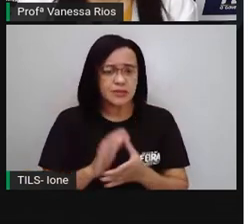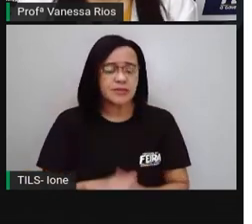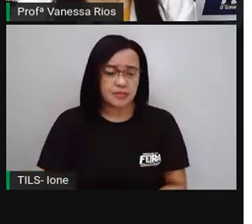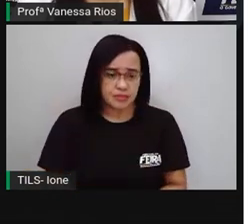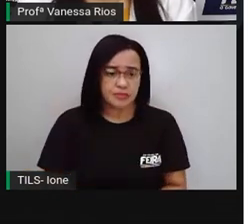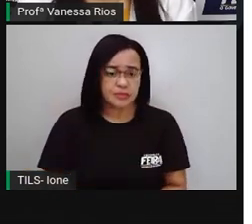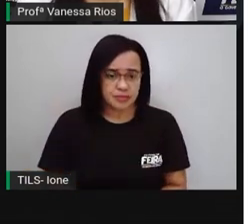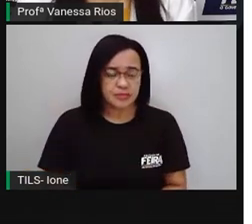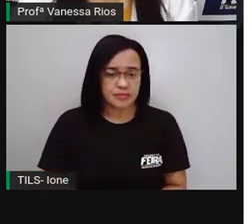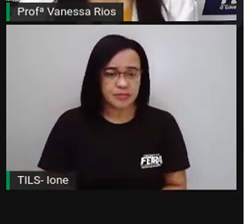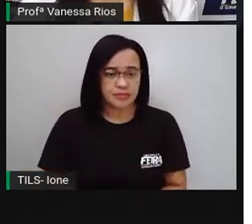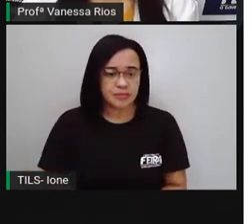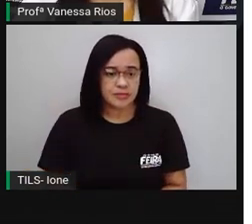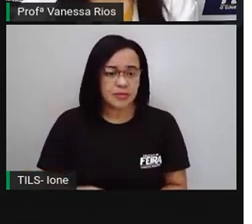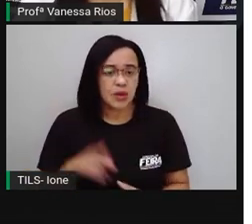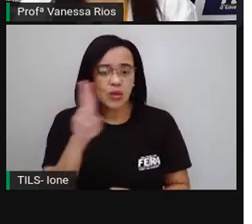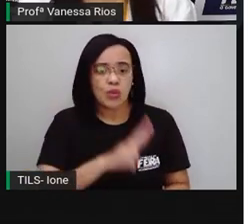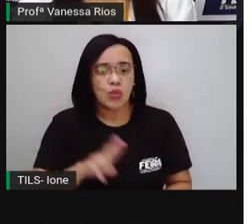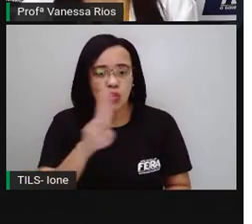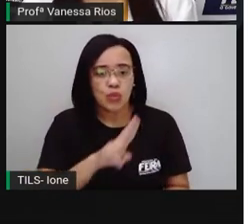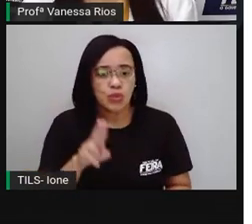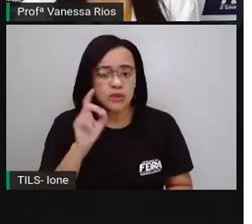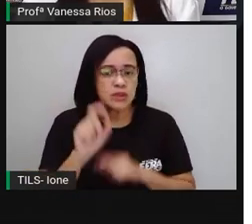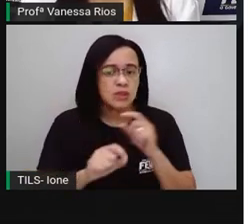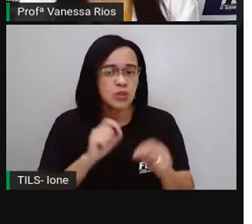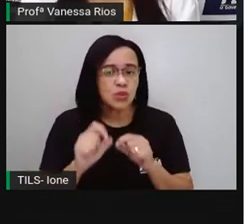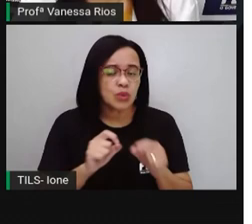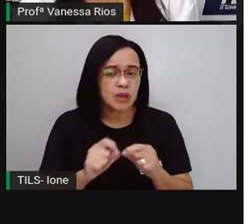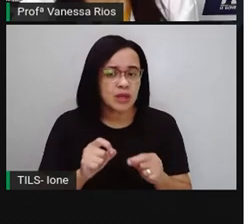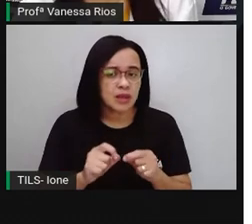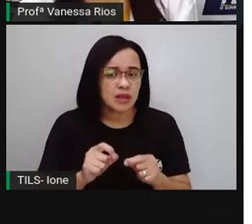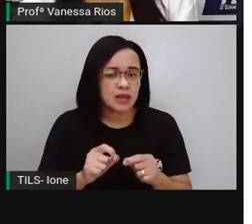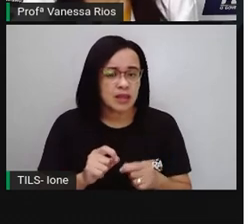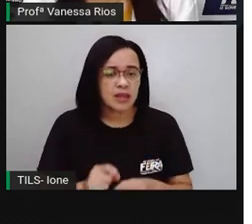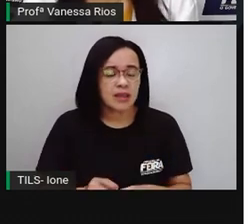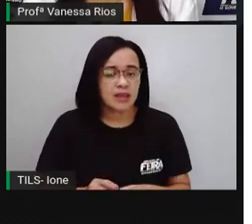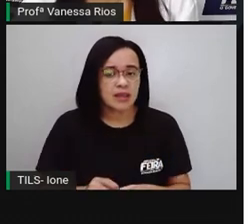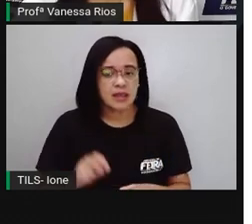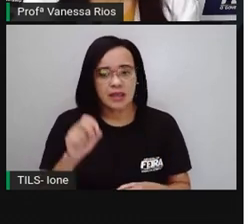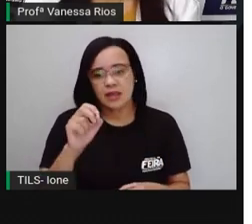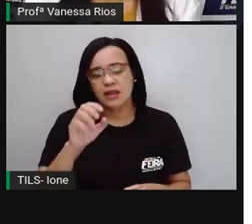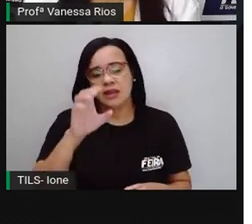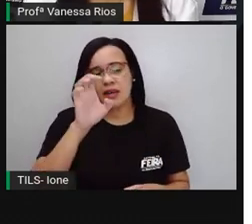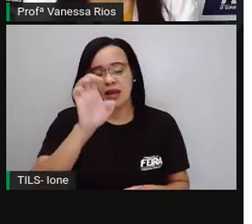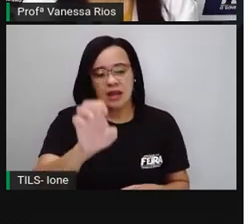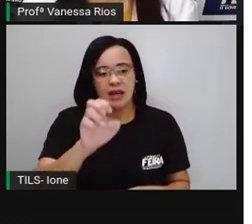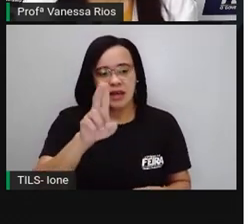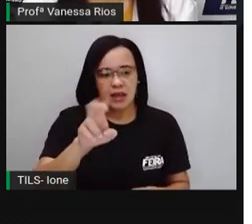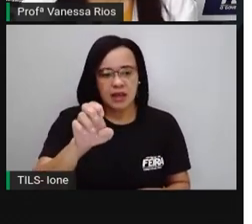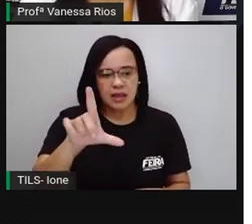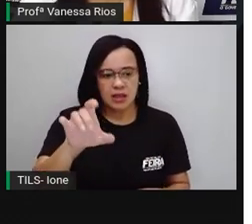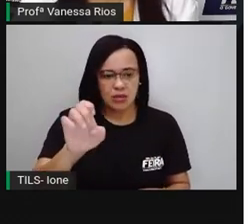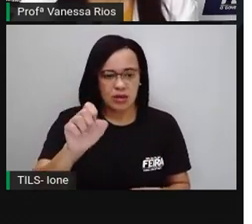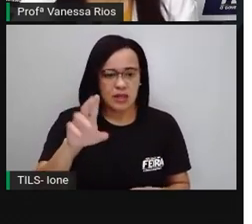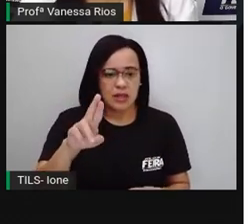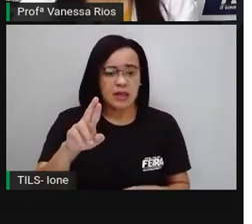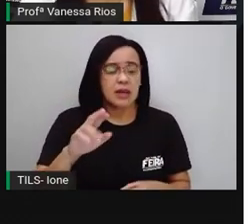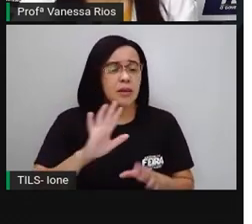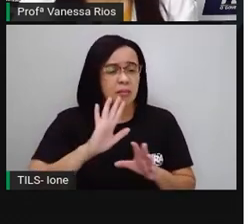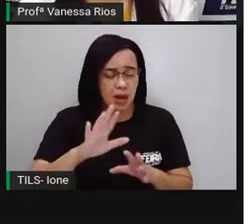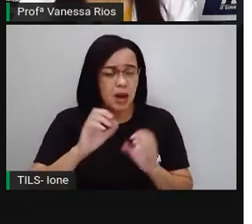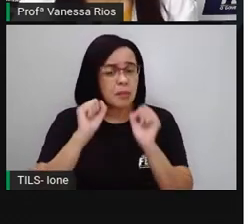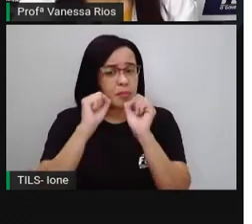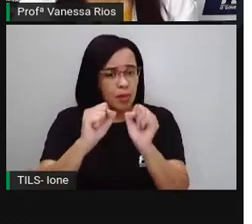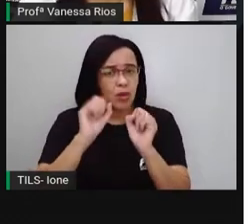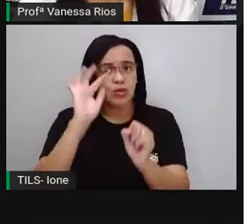a relação de Euler. Mas aí é um processo, né, que a gente tem que estudar num outro momento, tá bom? A Pró só quis